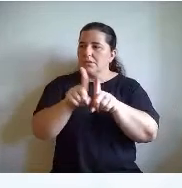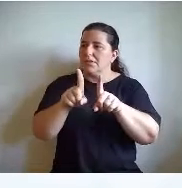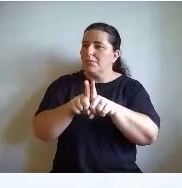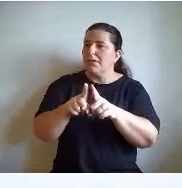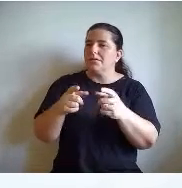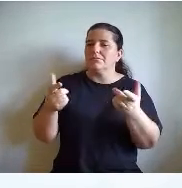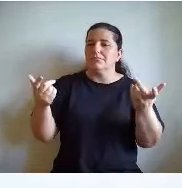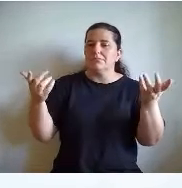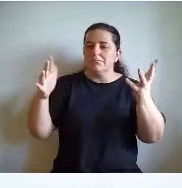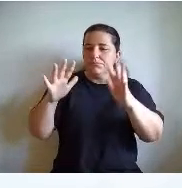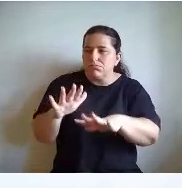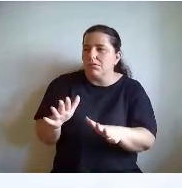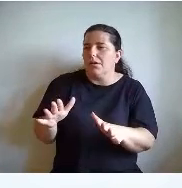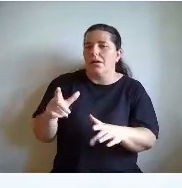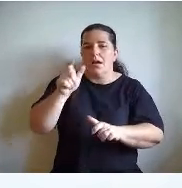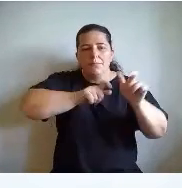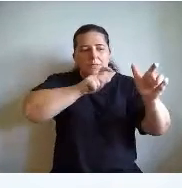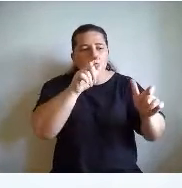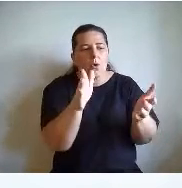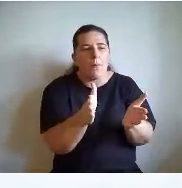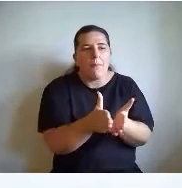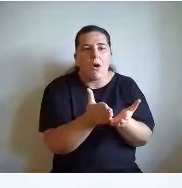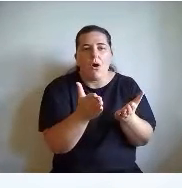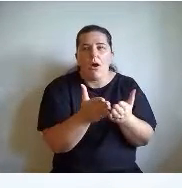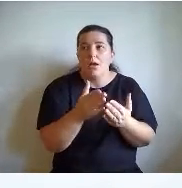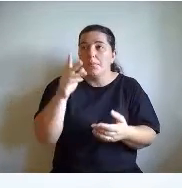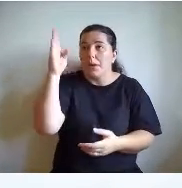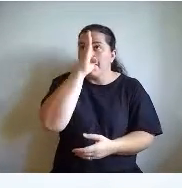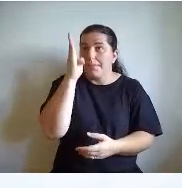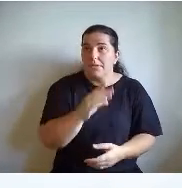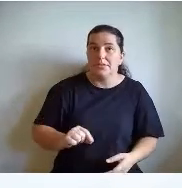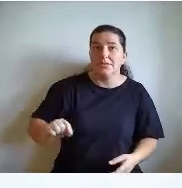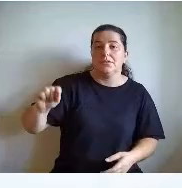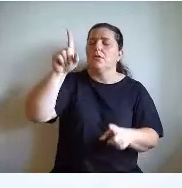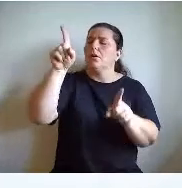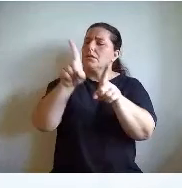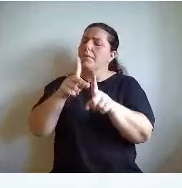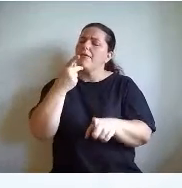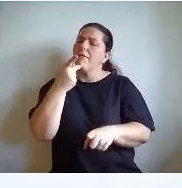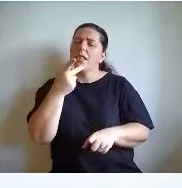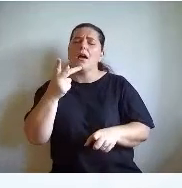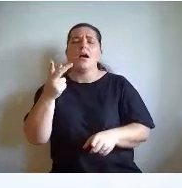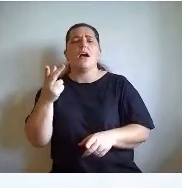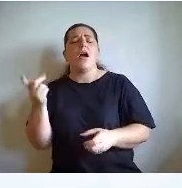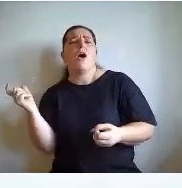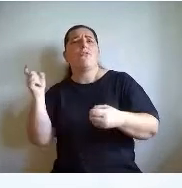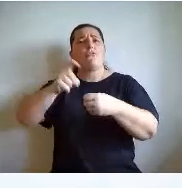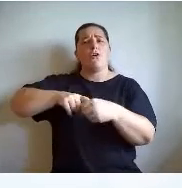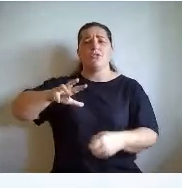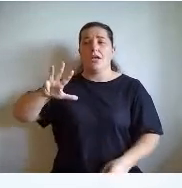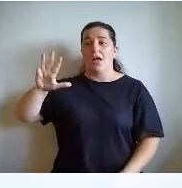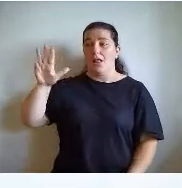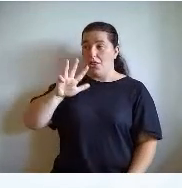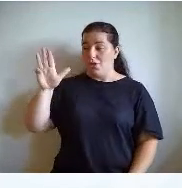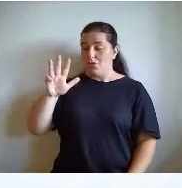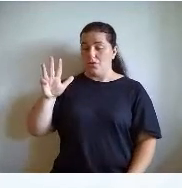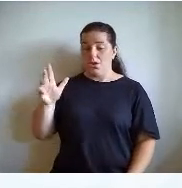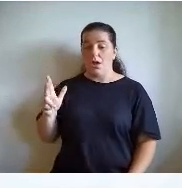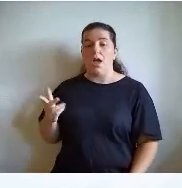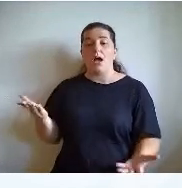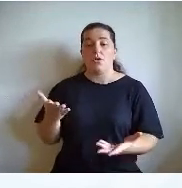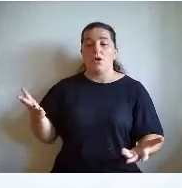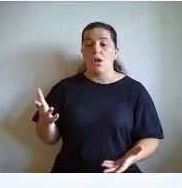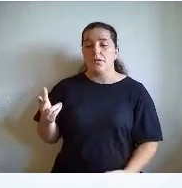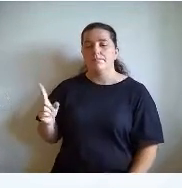dá para deixar de falar no retorno do ex-presidente Lula como uma figura política,